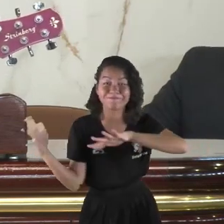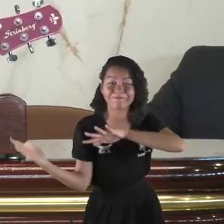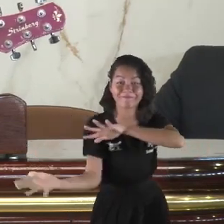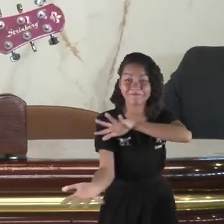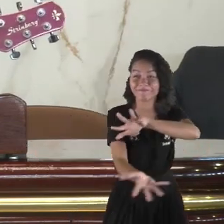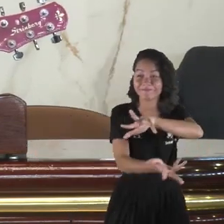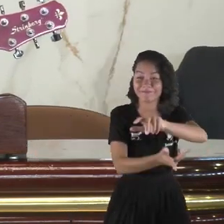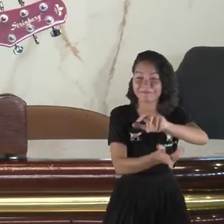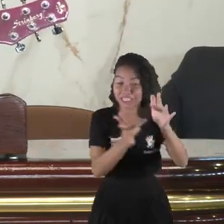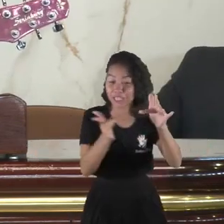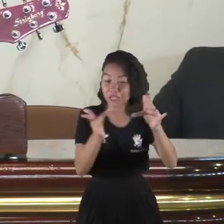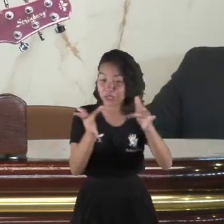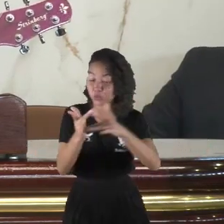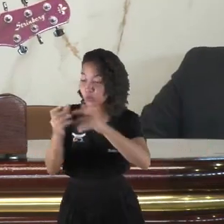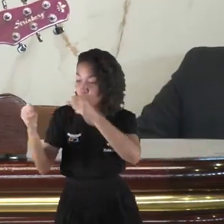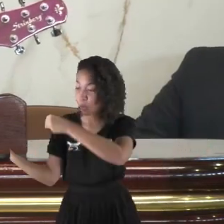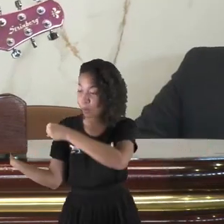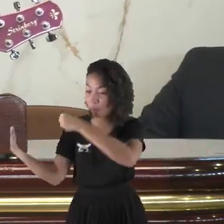majestade de